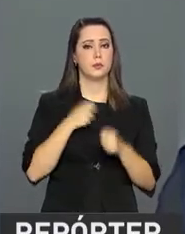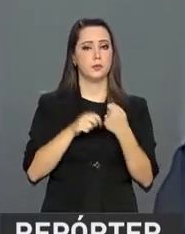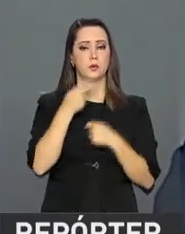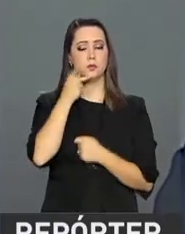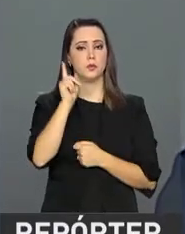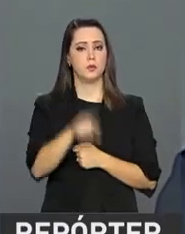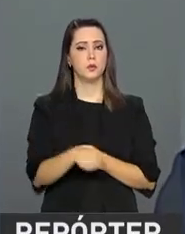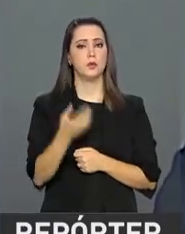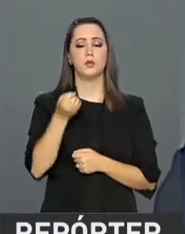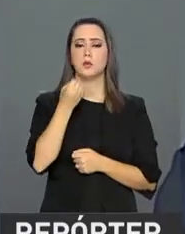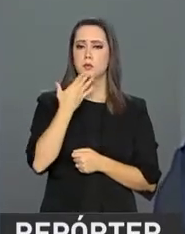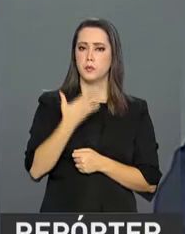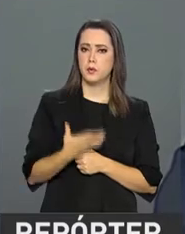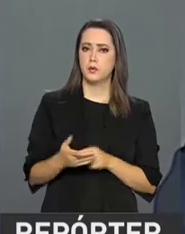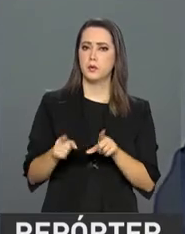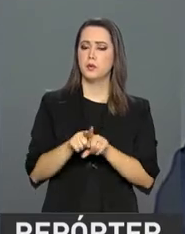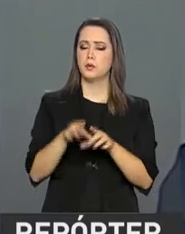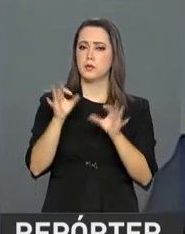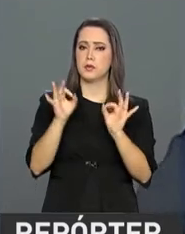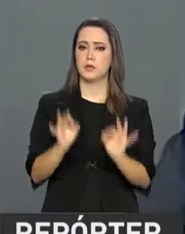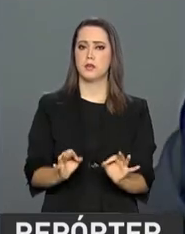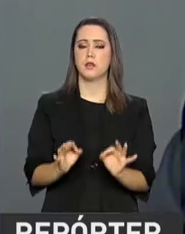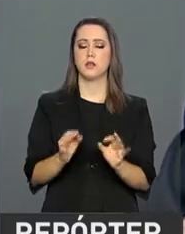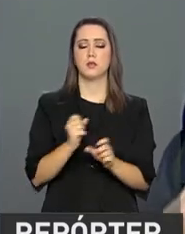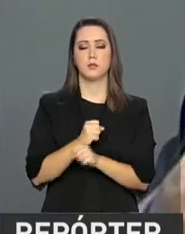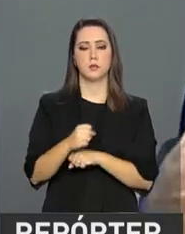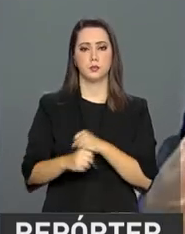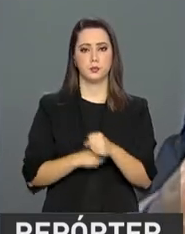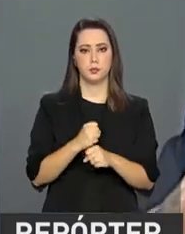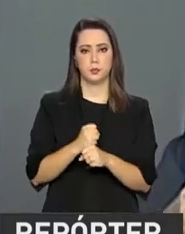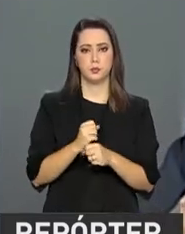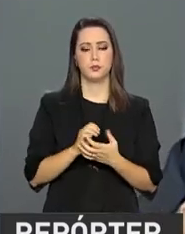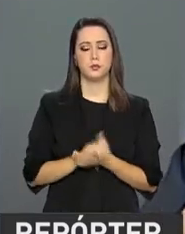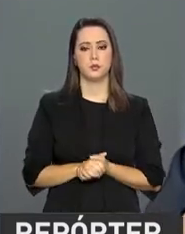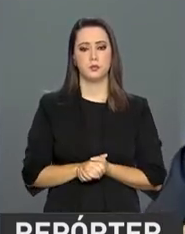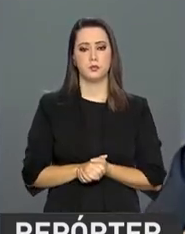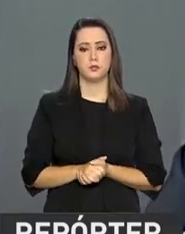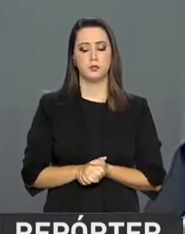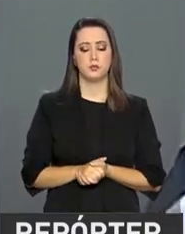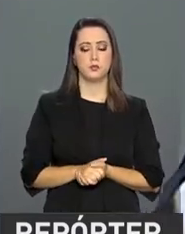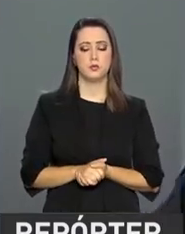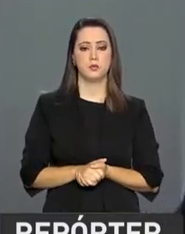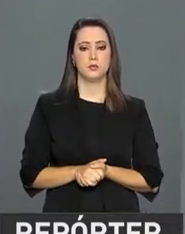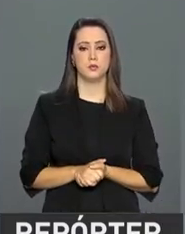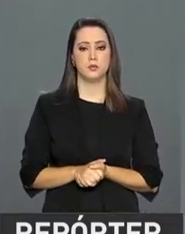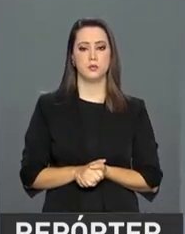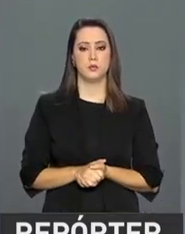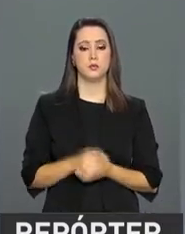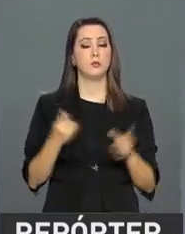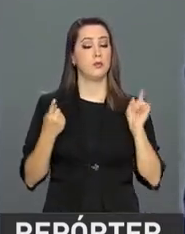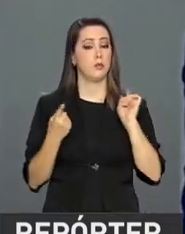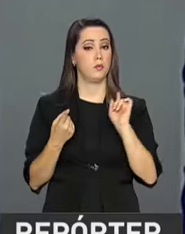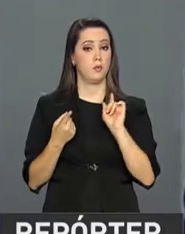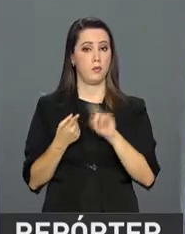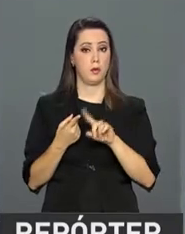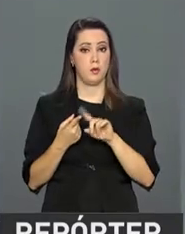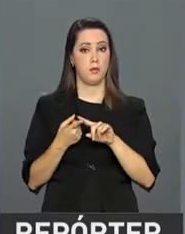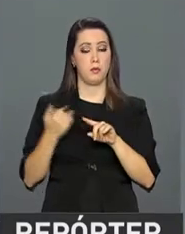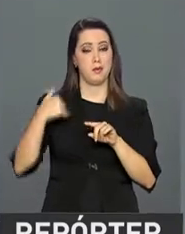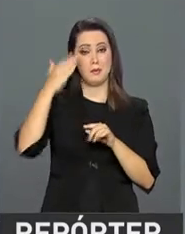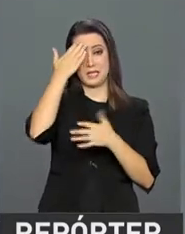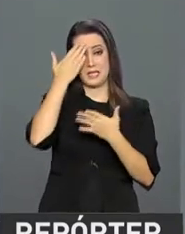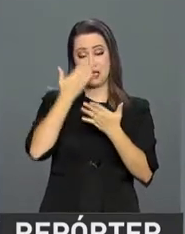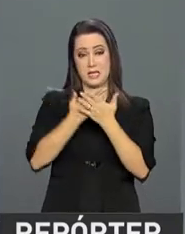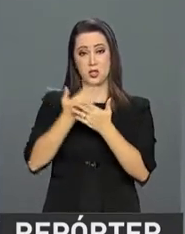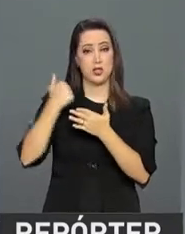como uma previsão consistente e existe um primeiro lugar o aumento da confiança muito grande